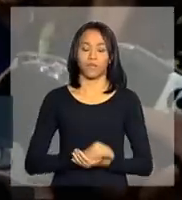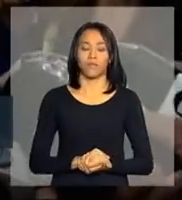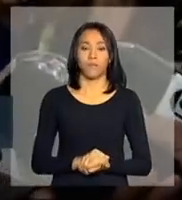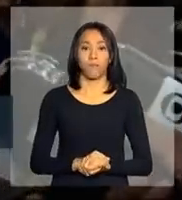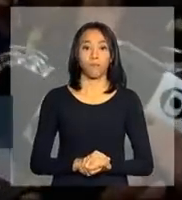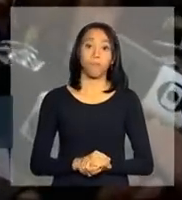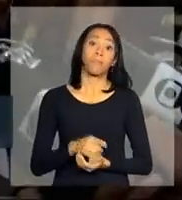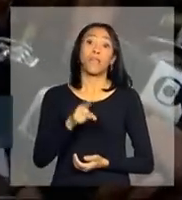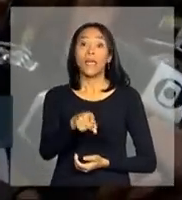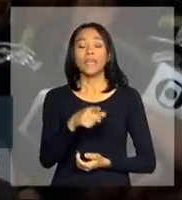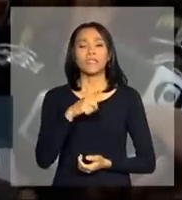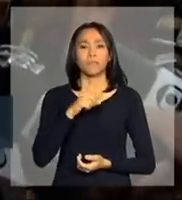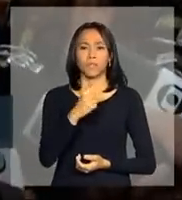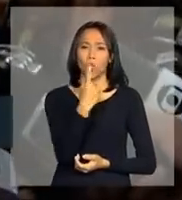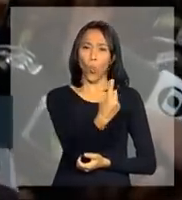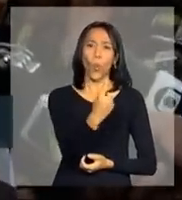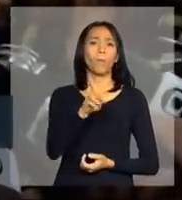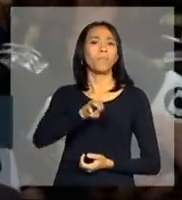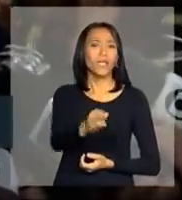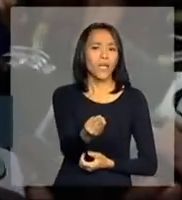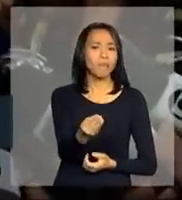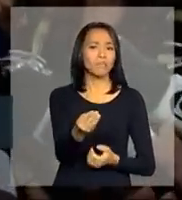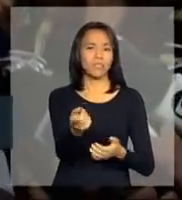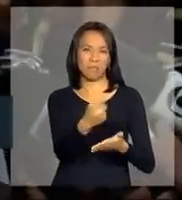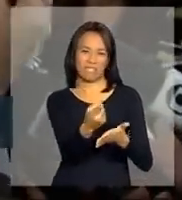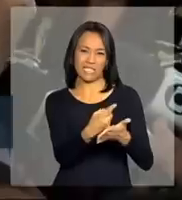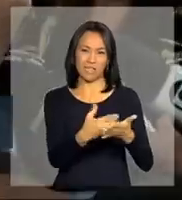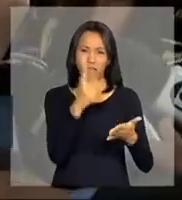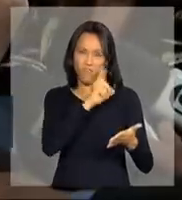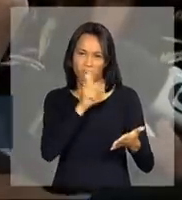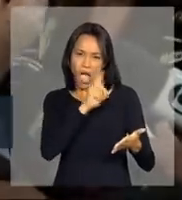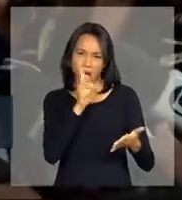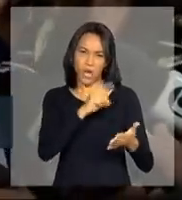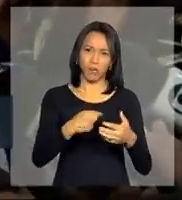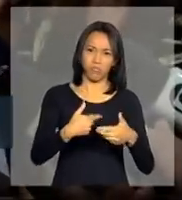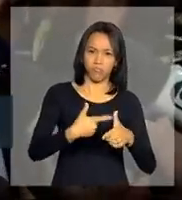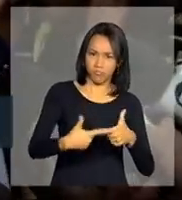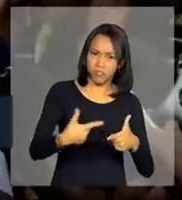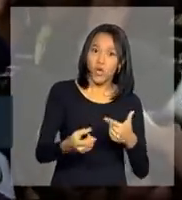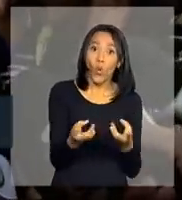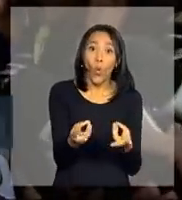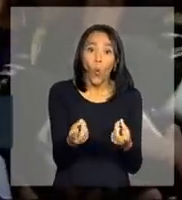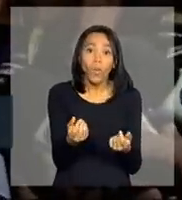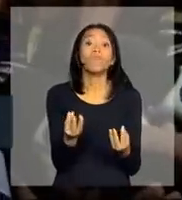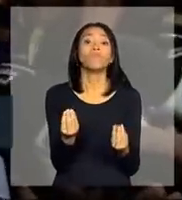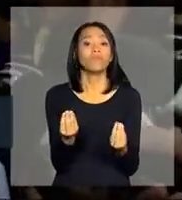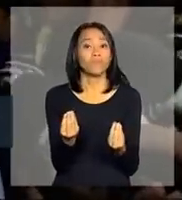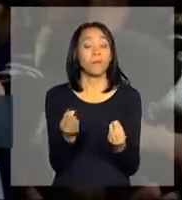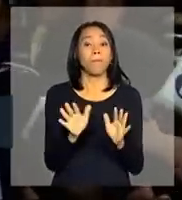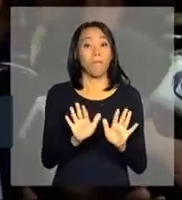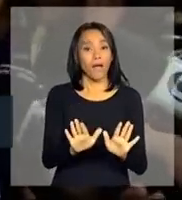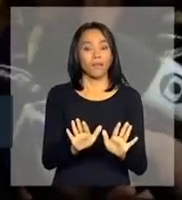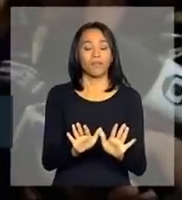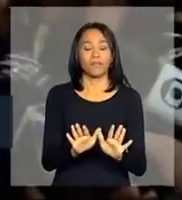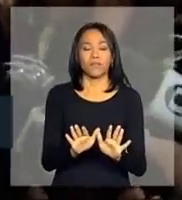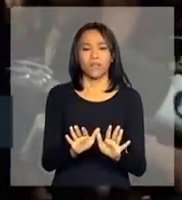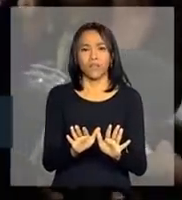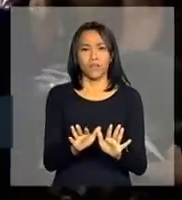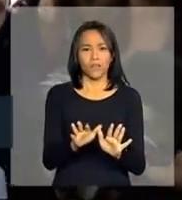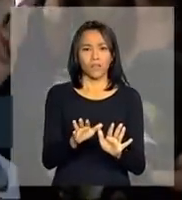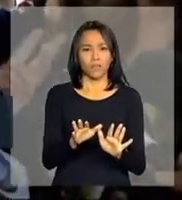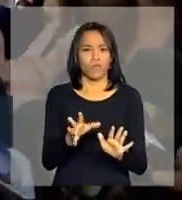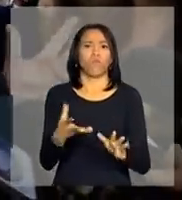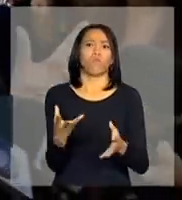Esses que racharam em 1 milhão, se você contar nos dedos, você conta muito. Vai ter,